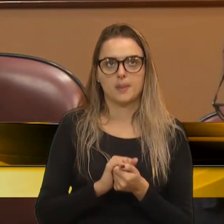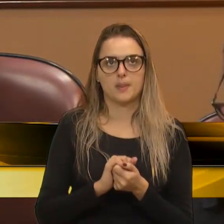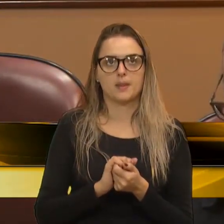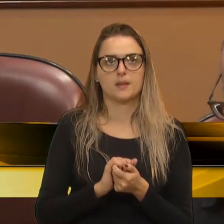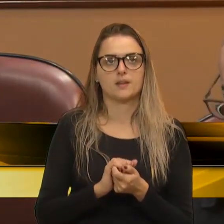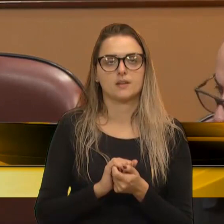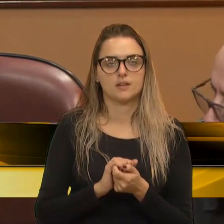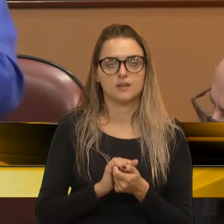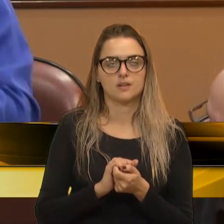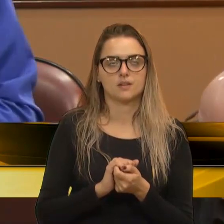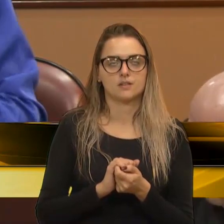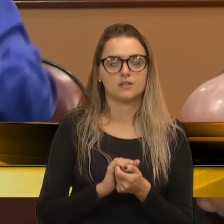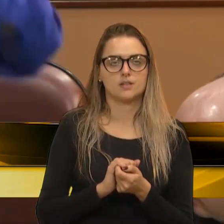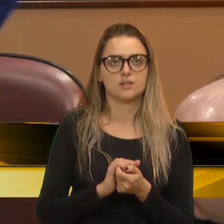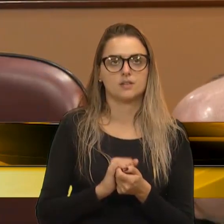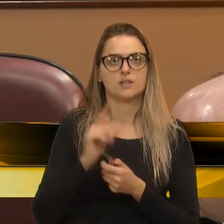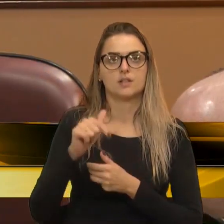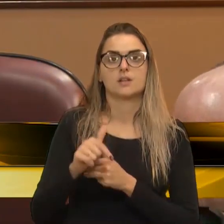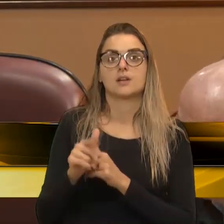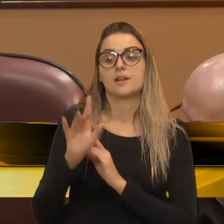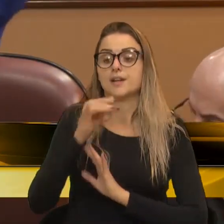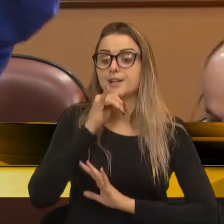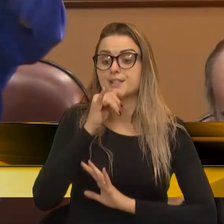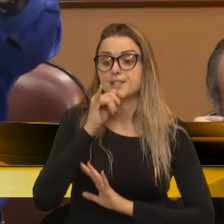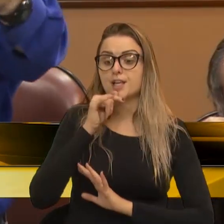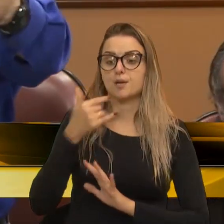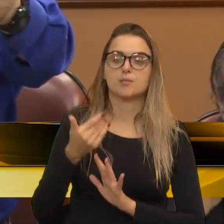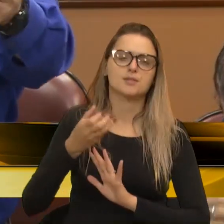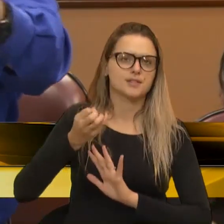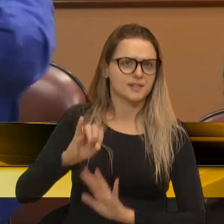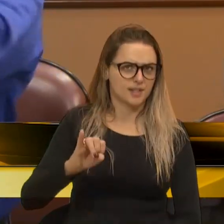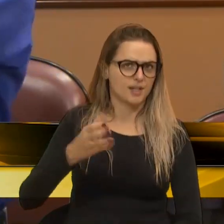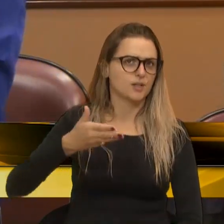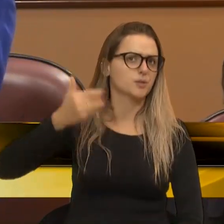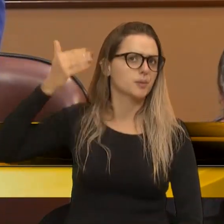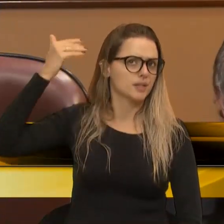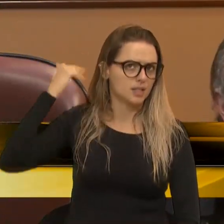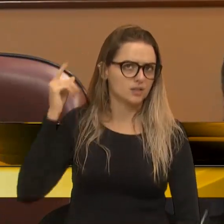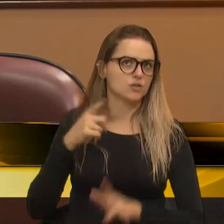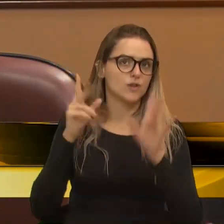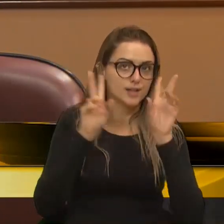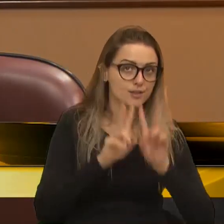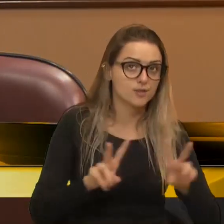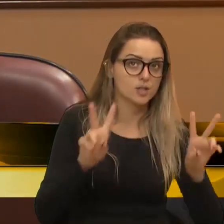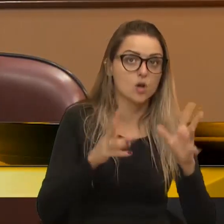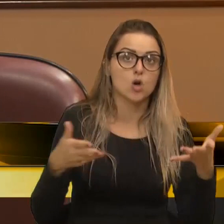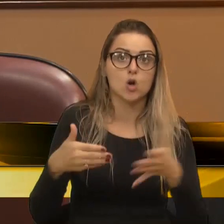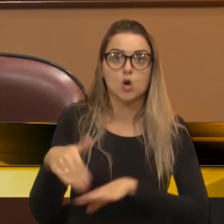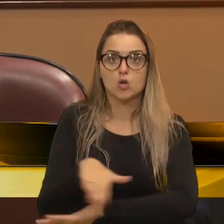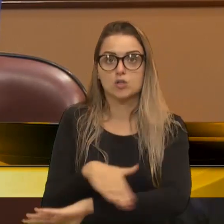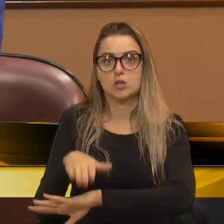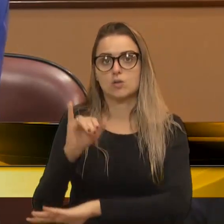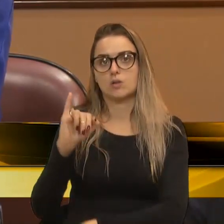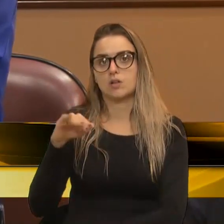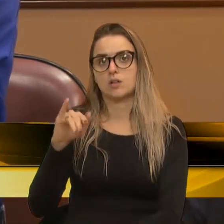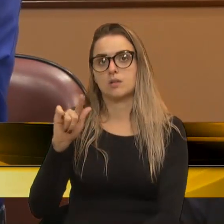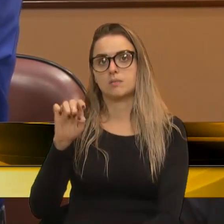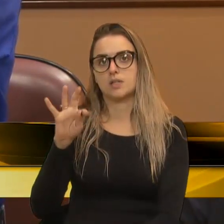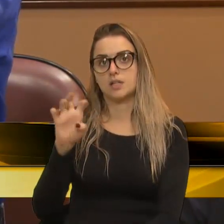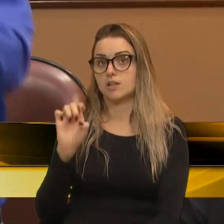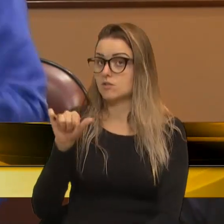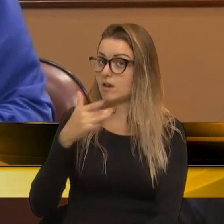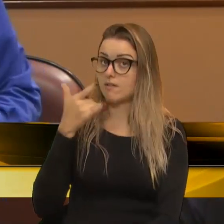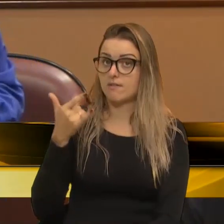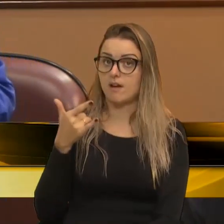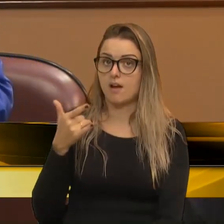20. Porque, colega Tatiana, se lá atrás tivesse tido essa visão, hoje na estrada do imigrante seria muito fácil fazer para o ciclista.